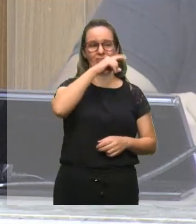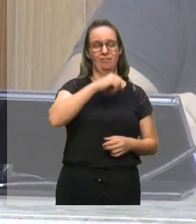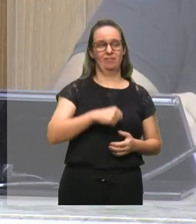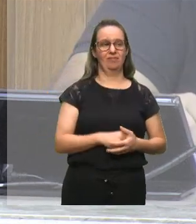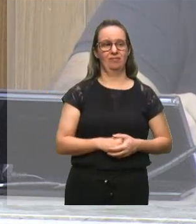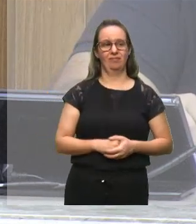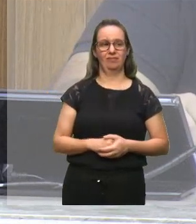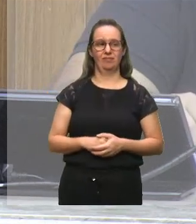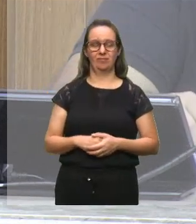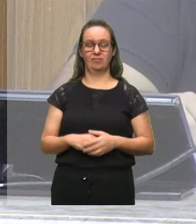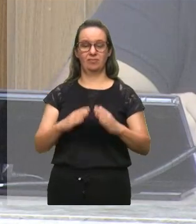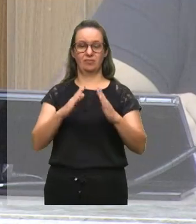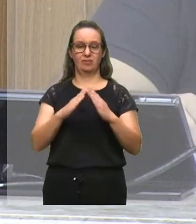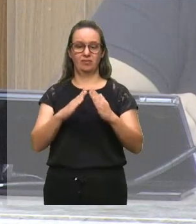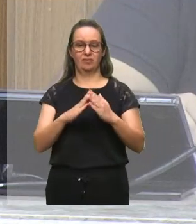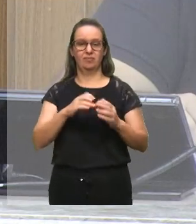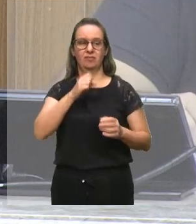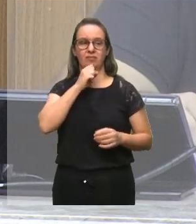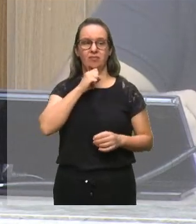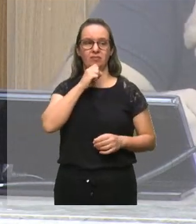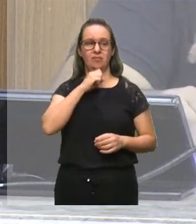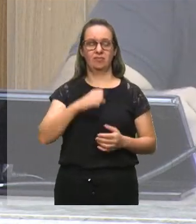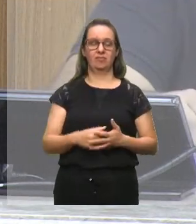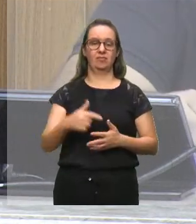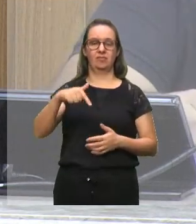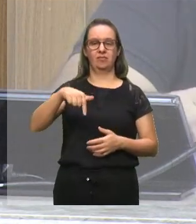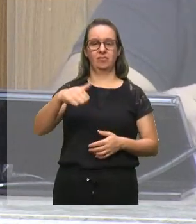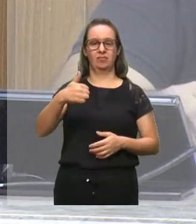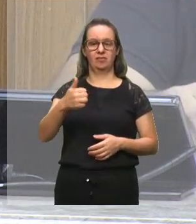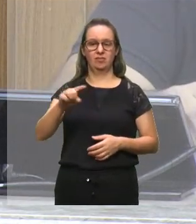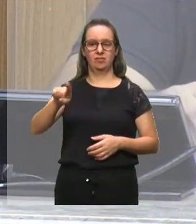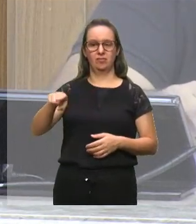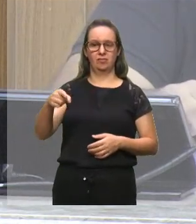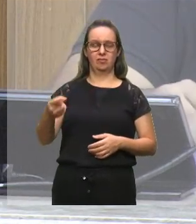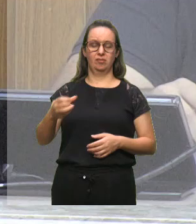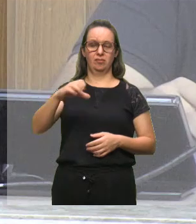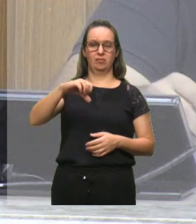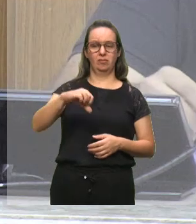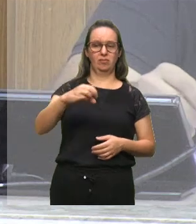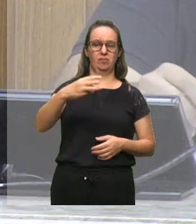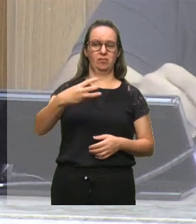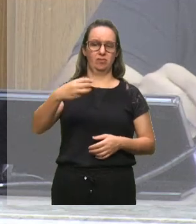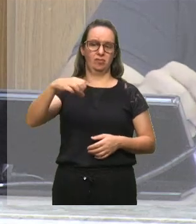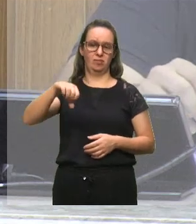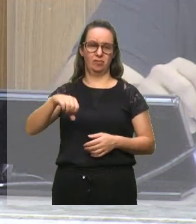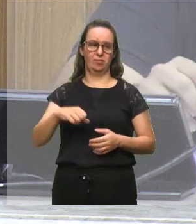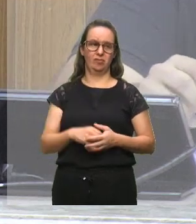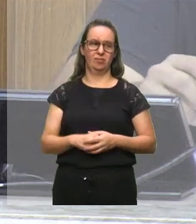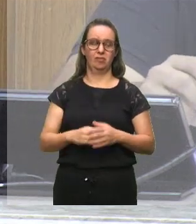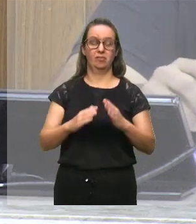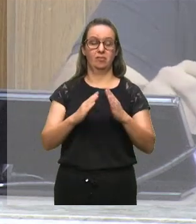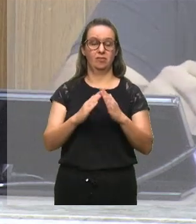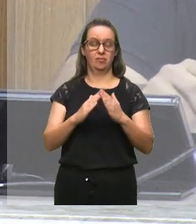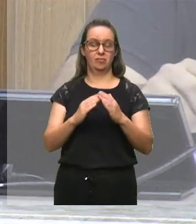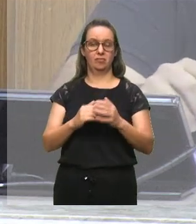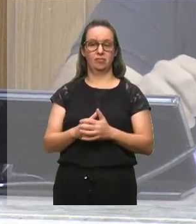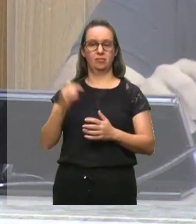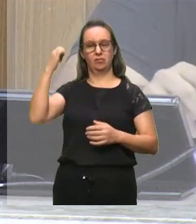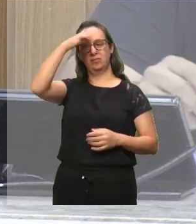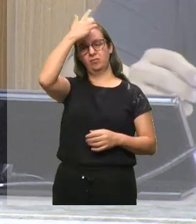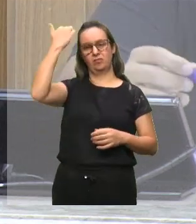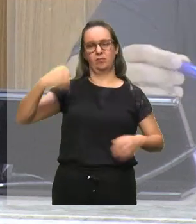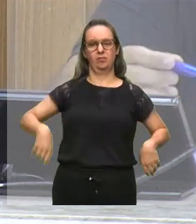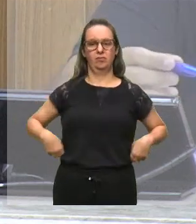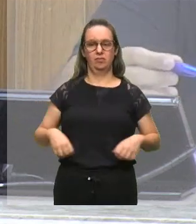temos ao abrigo dos idosos, previsto no orçamento, 71.939.000. Asilos, São Vicente de Paulo, 119